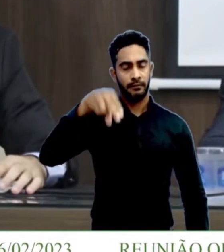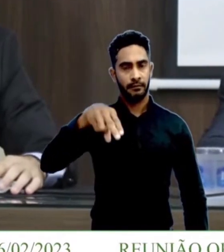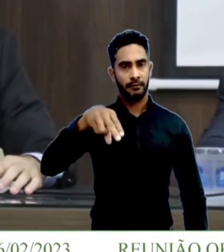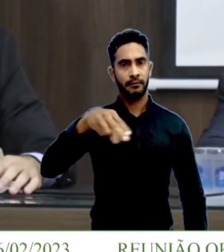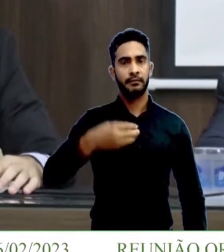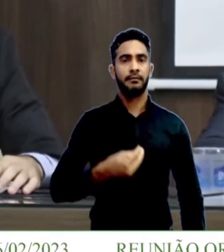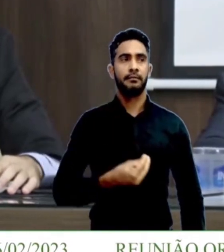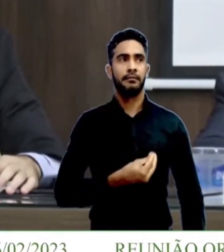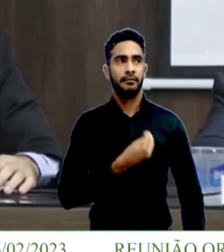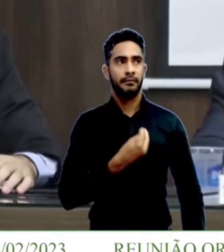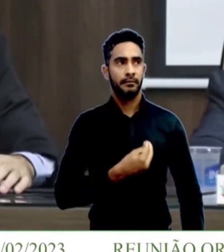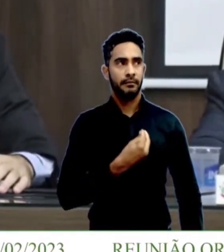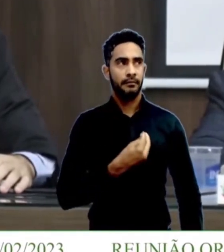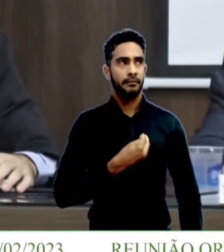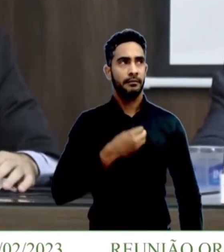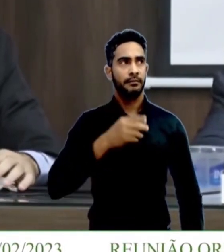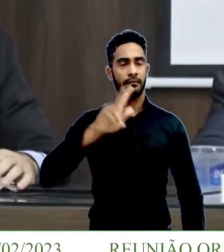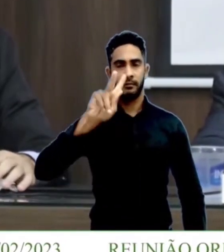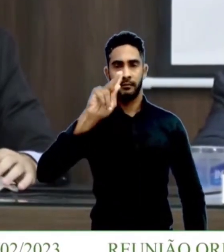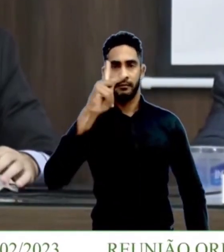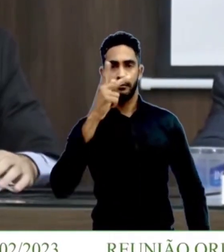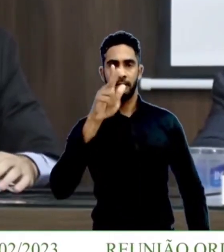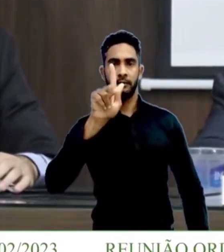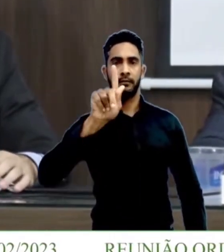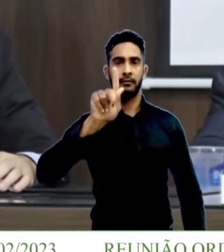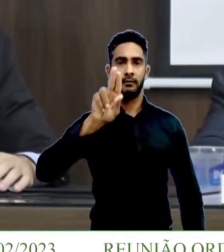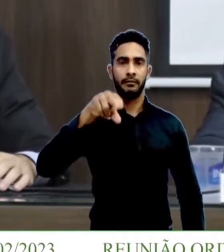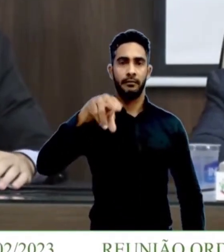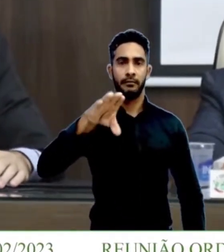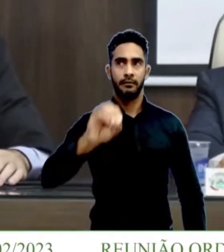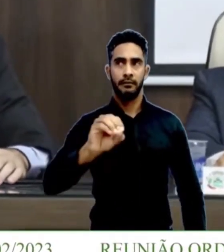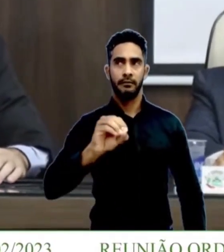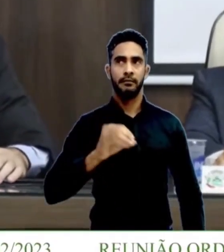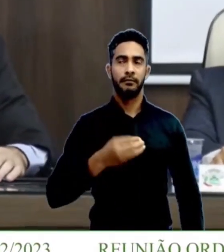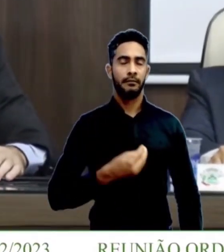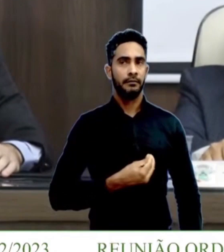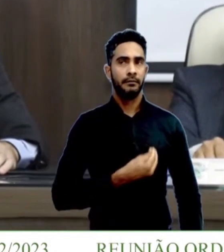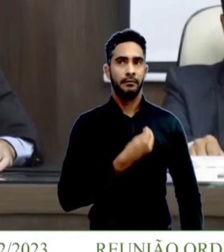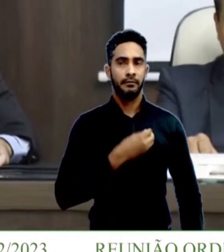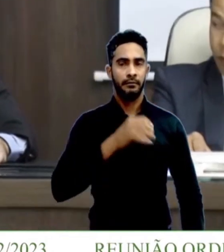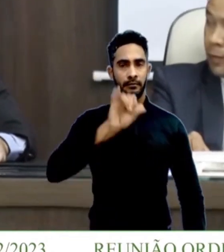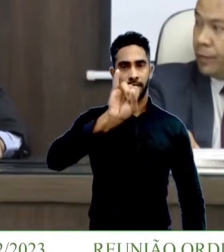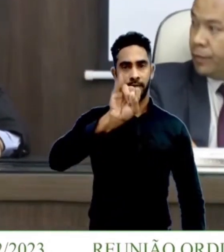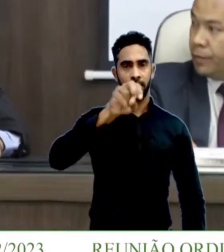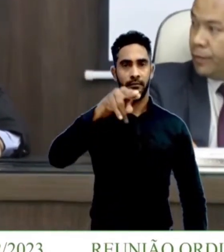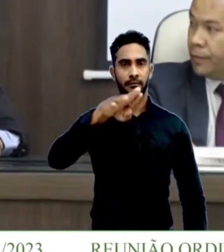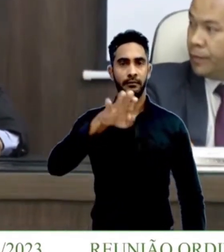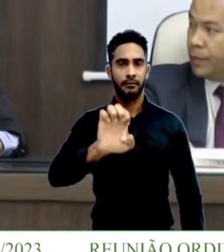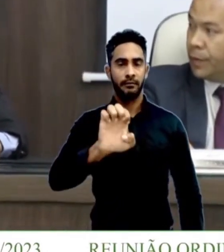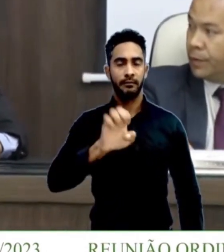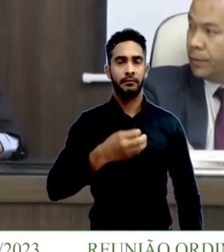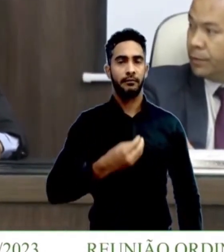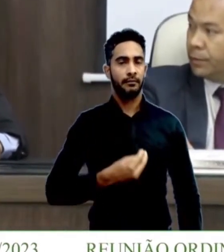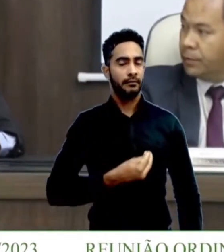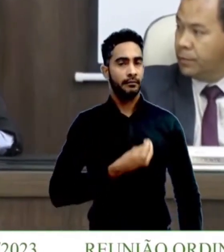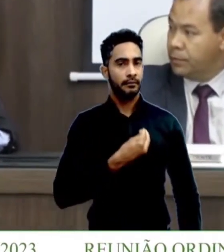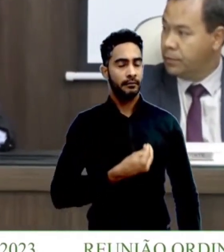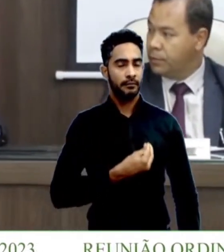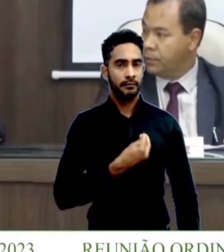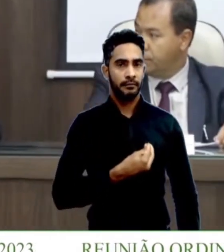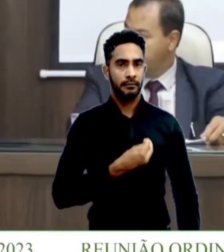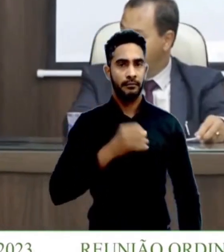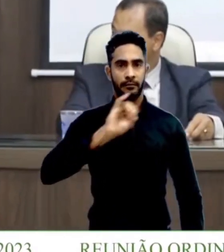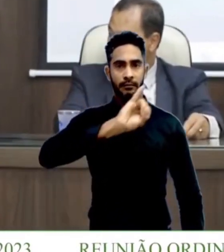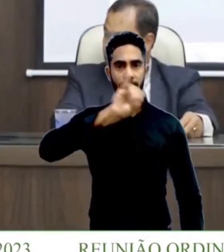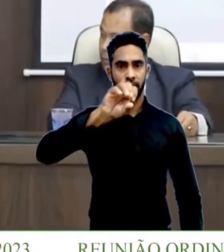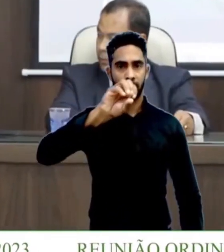Souza. Presente. Hugo Leonardo Dias Caires. Presente. Islane da Silva Pedro. Presente.